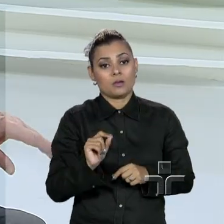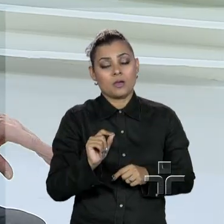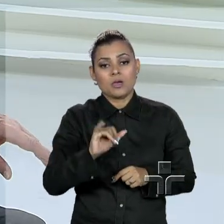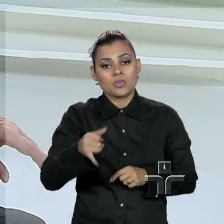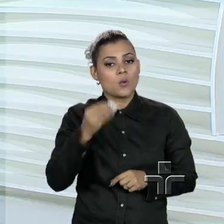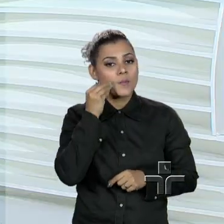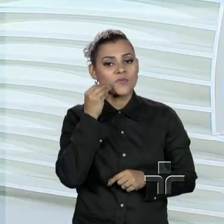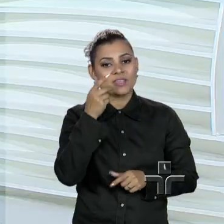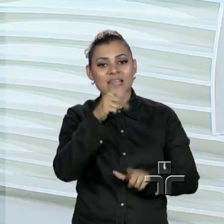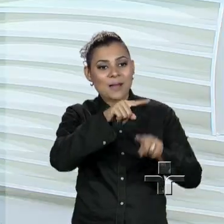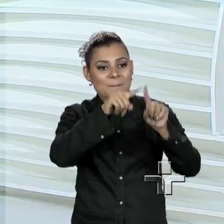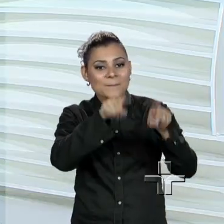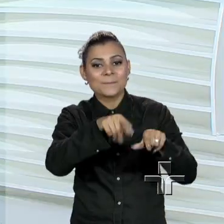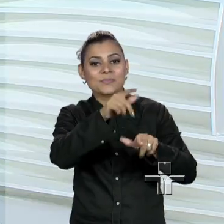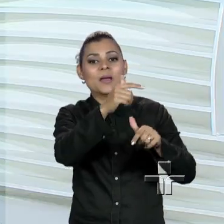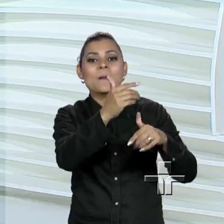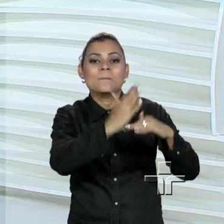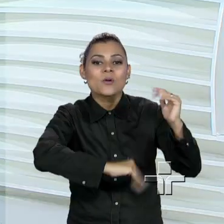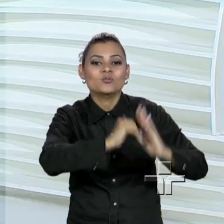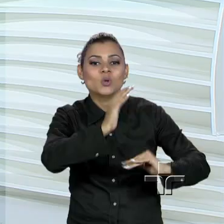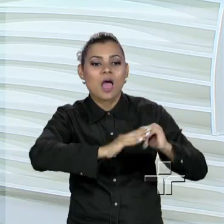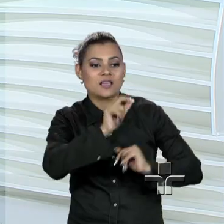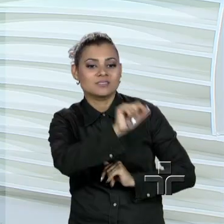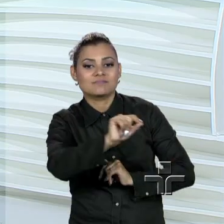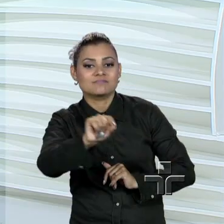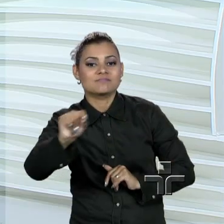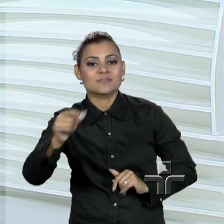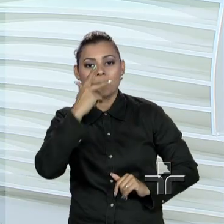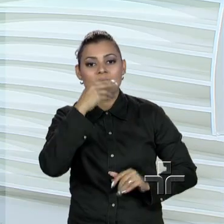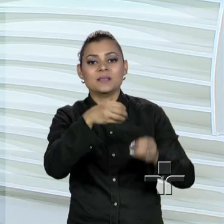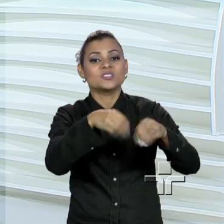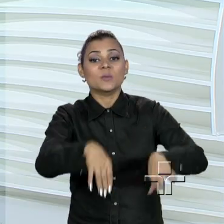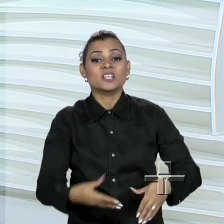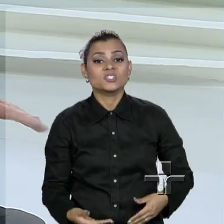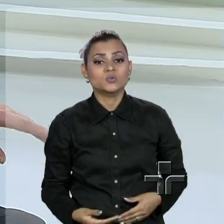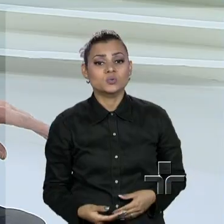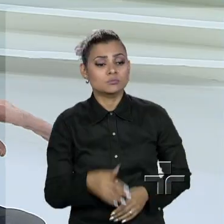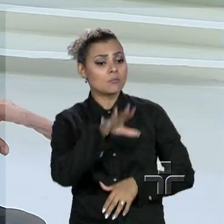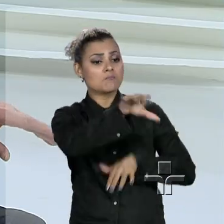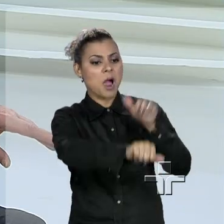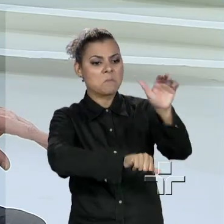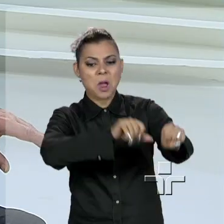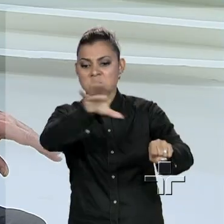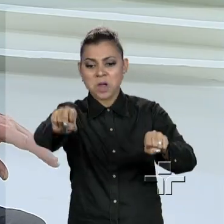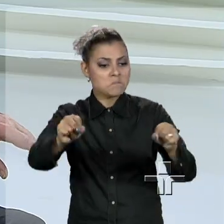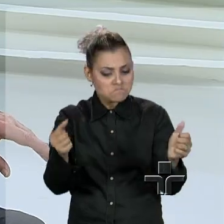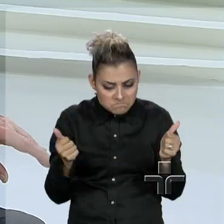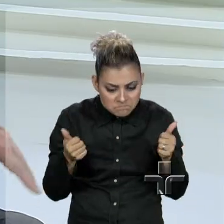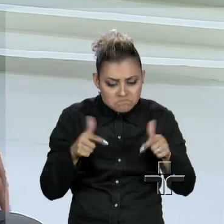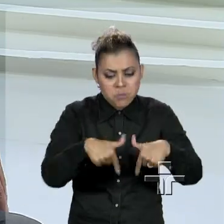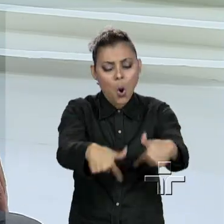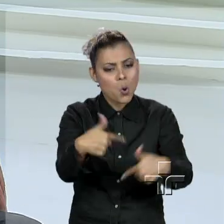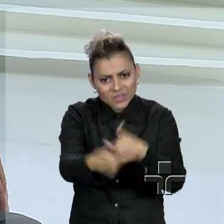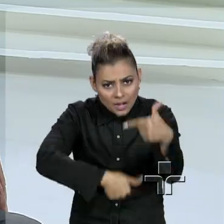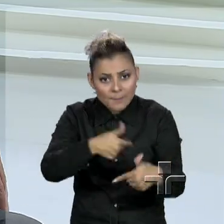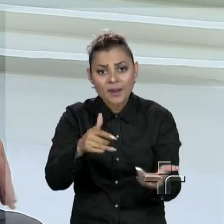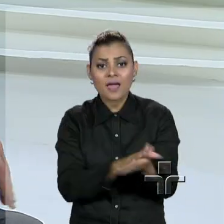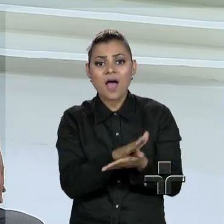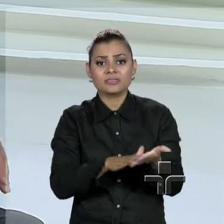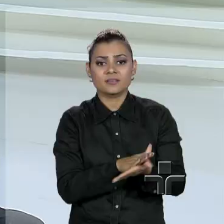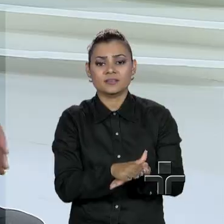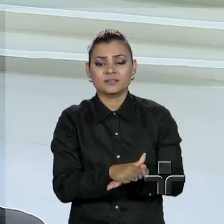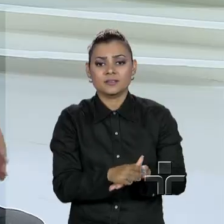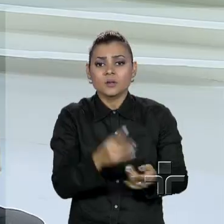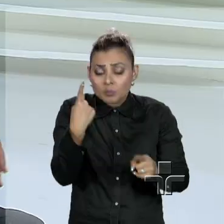obra. Esse é o desperdício mais criminoso que você pode imaginar. Porque, na verdade, o